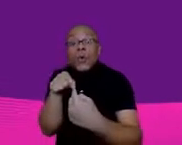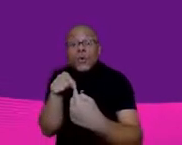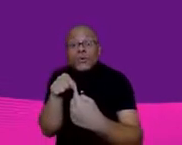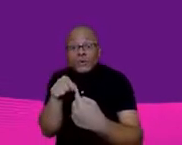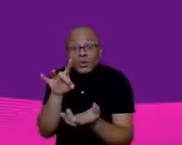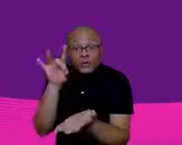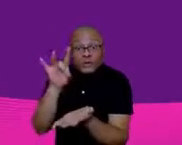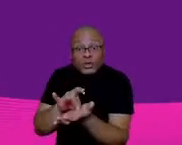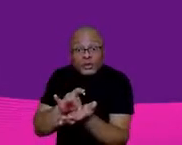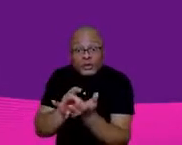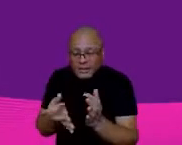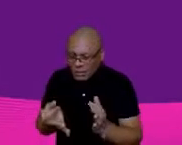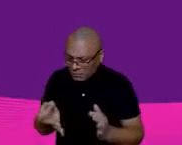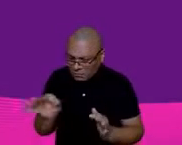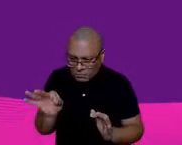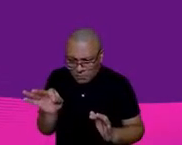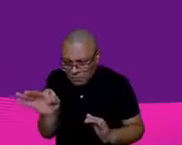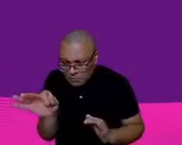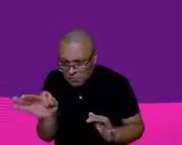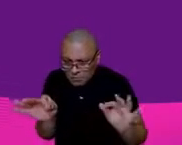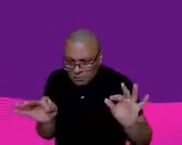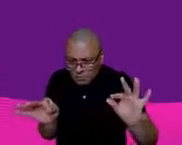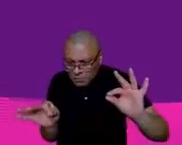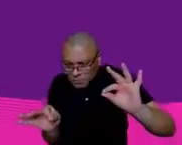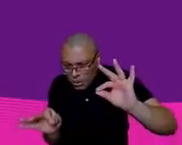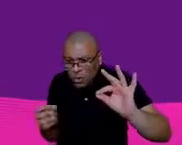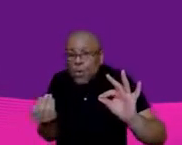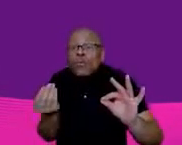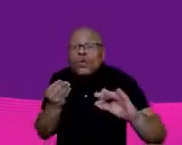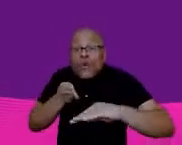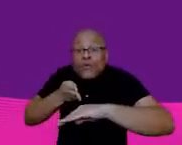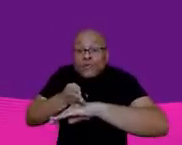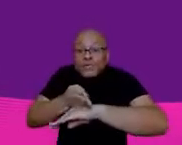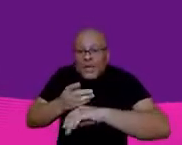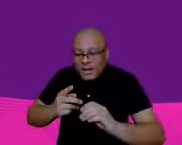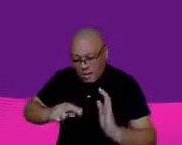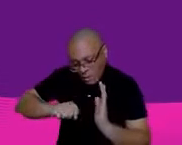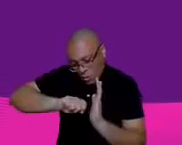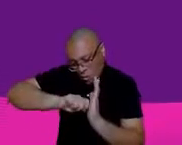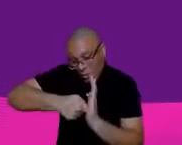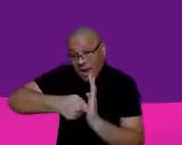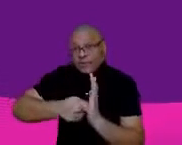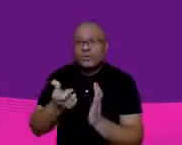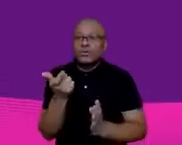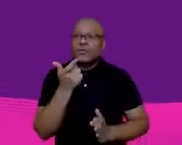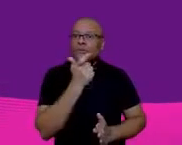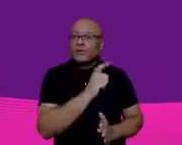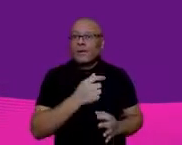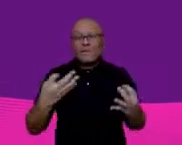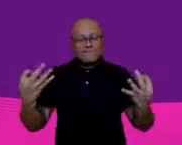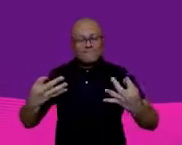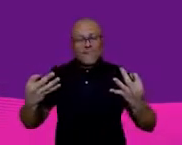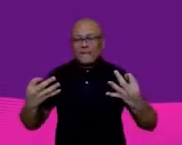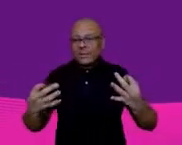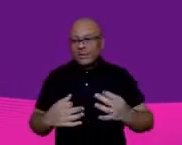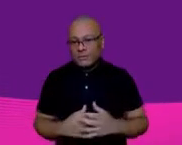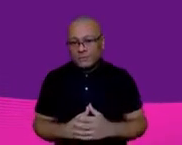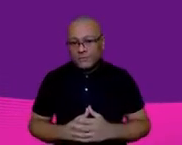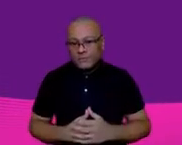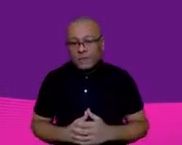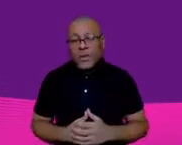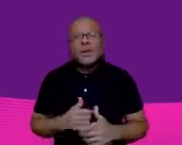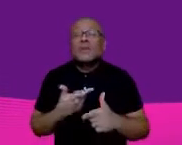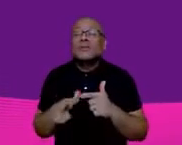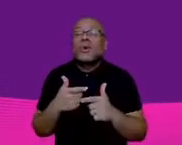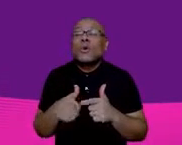me ajudando a posicionar minha mão adequada para passar um parafuso no túnel de segurança o mais perfeito possível. Qual que é o grande problema? É uma